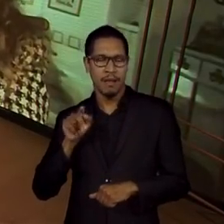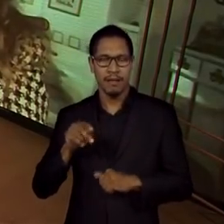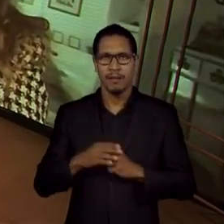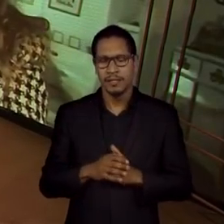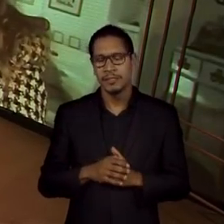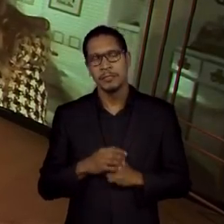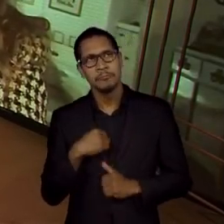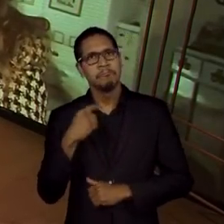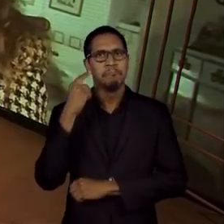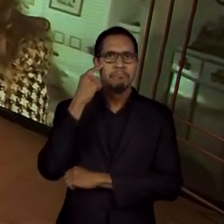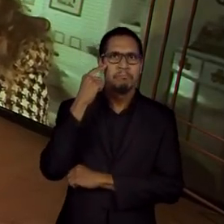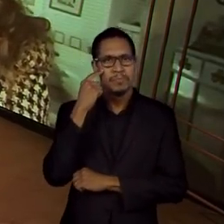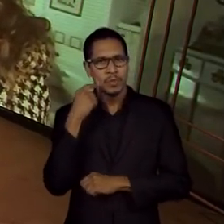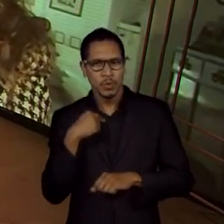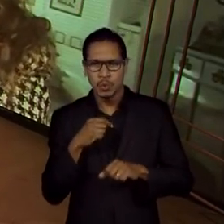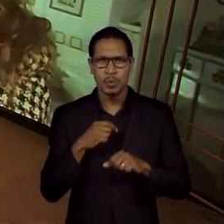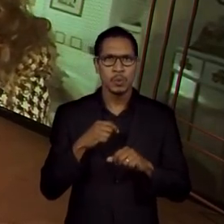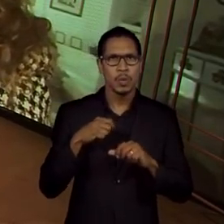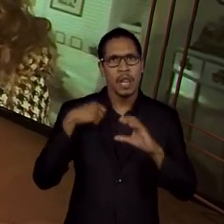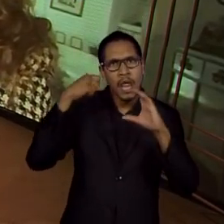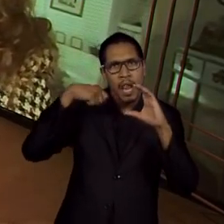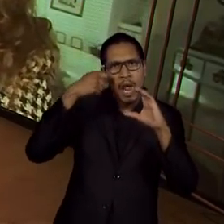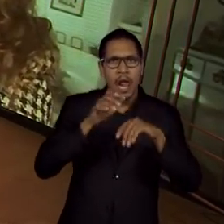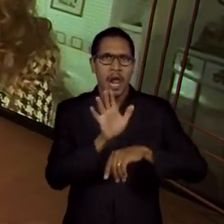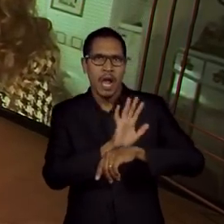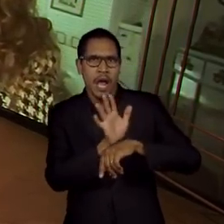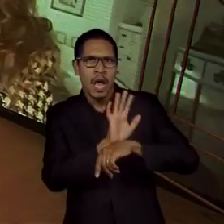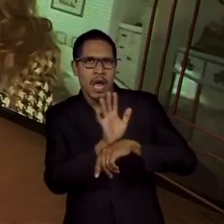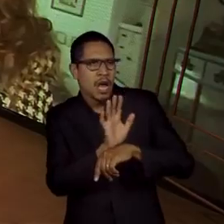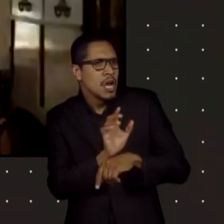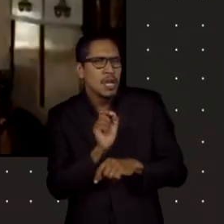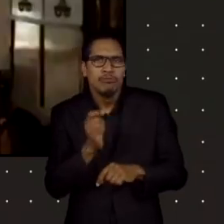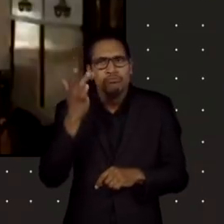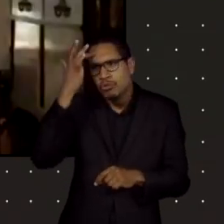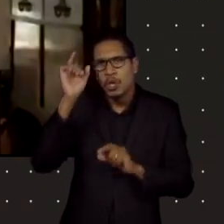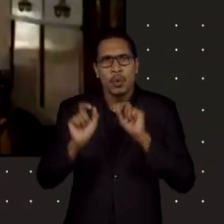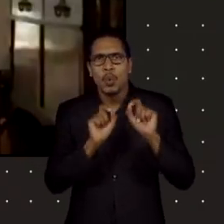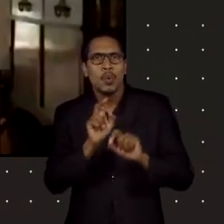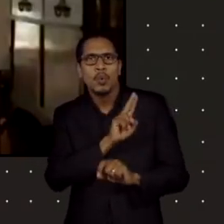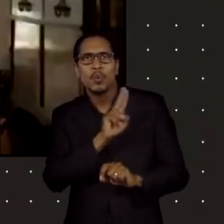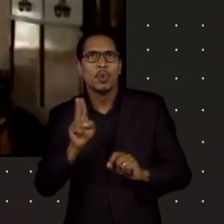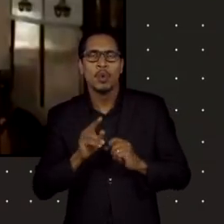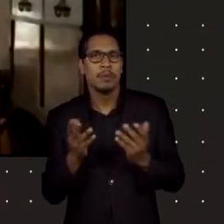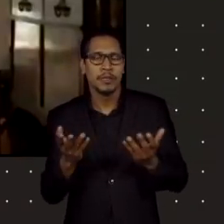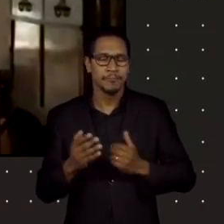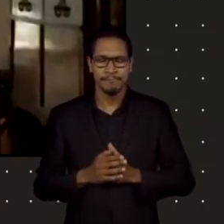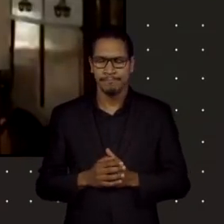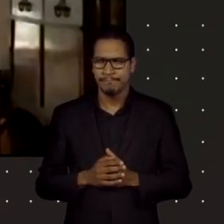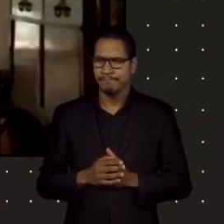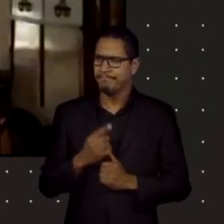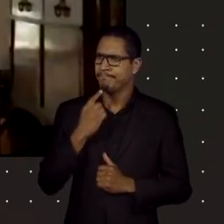fazendo um filme para a Wanderleia, mas não sei o nome, o título que eu dou. Ele falou assim, o Glauber falou assim,